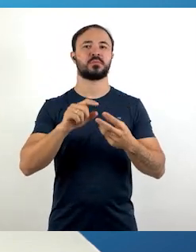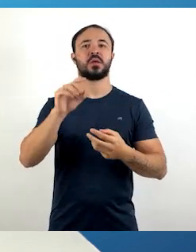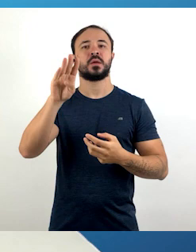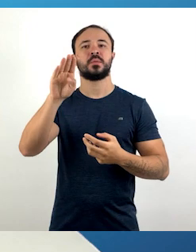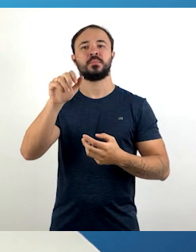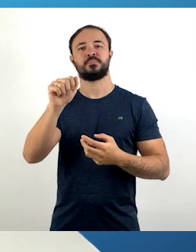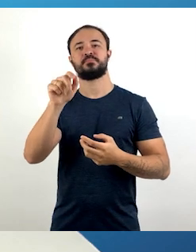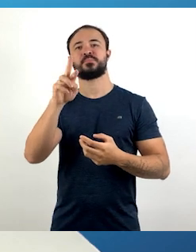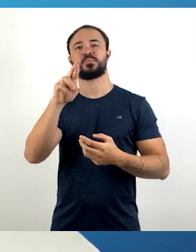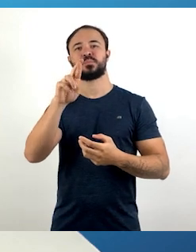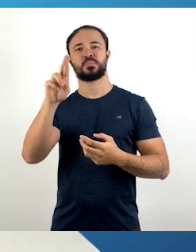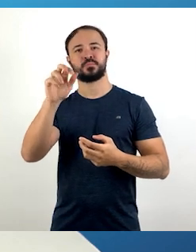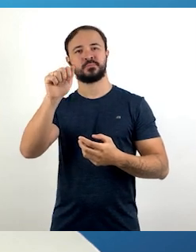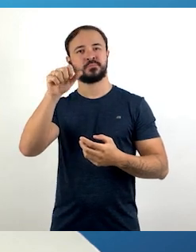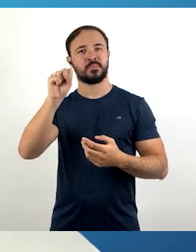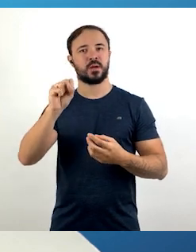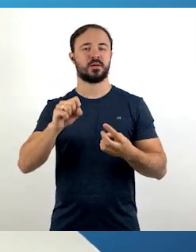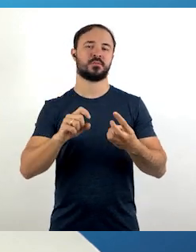barras